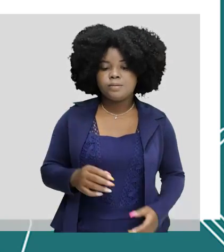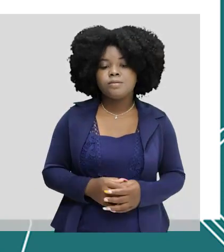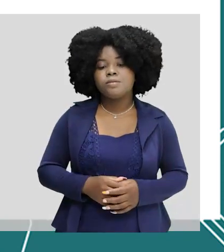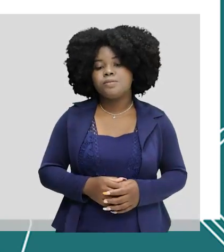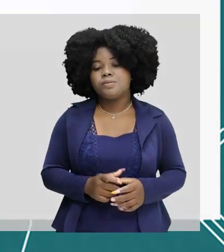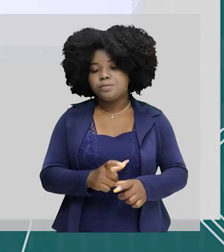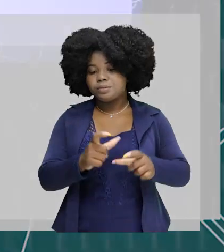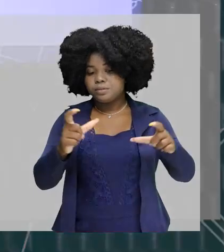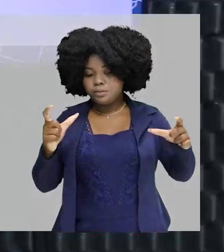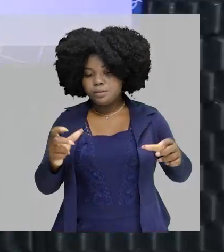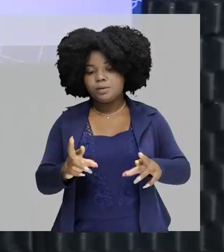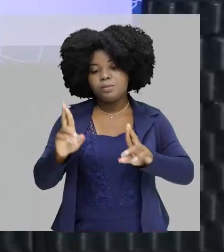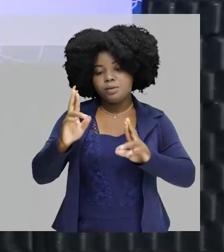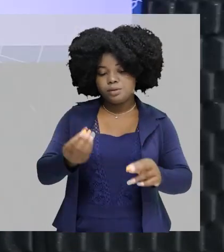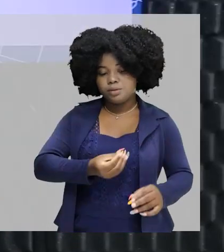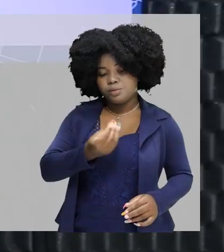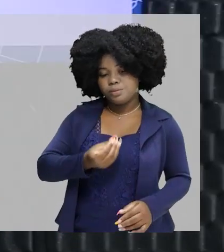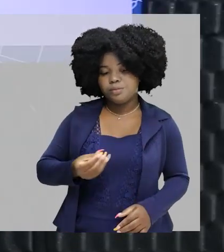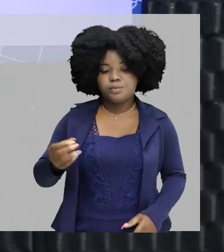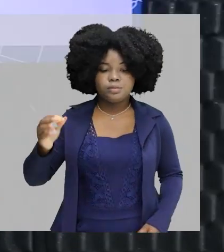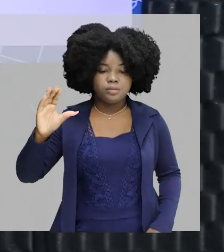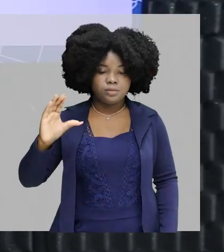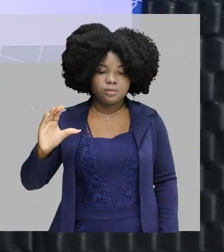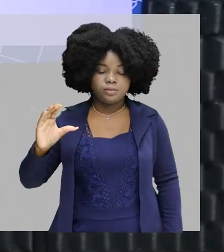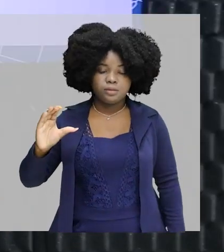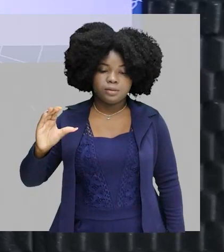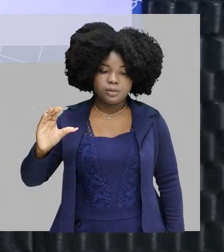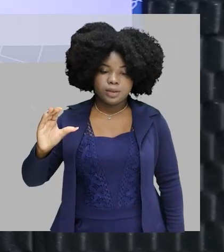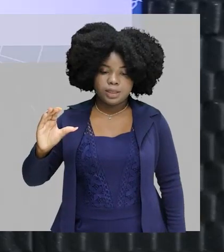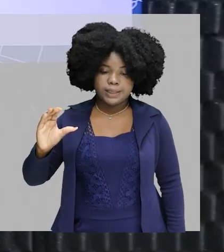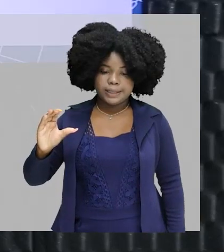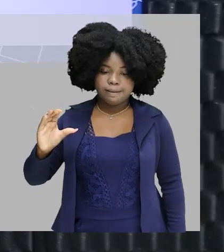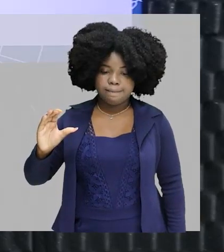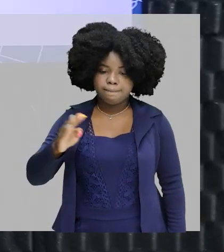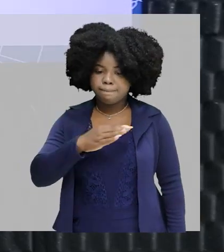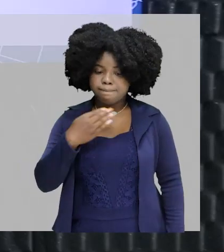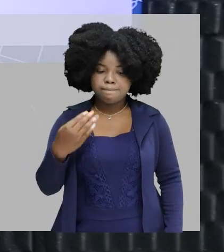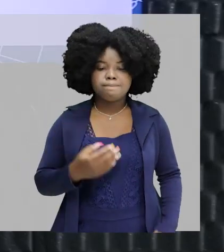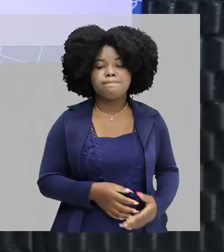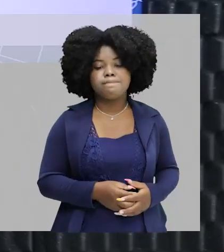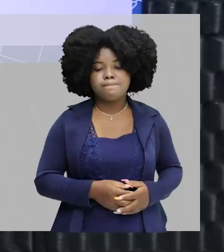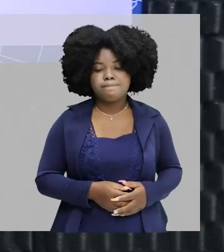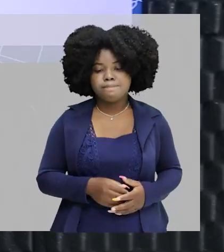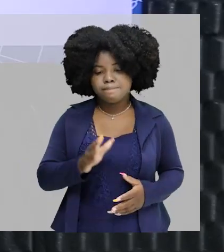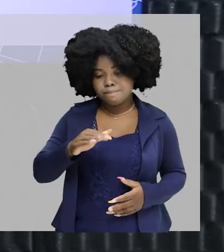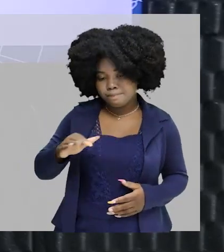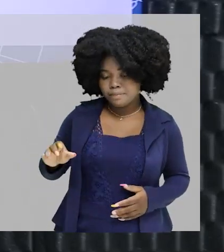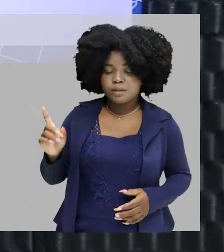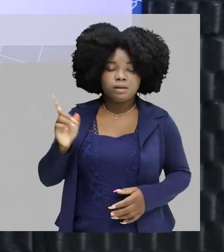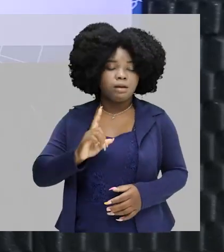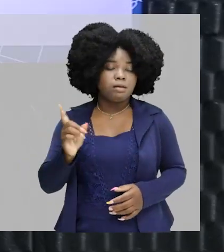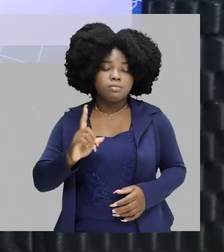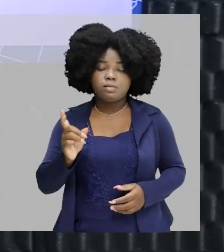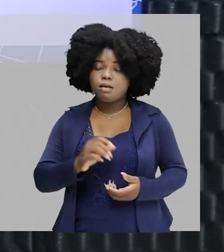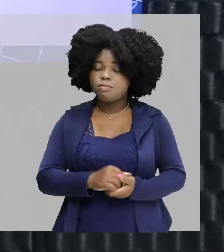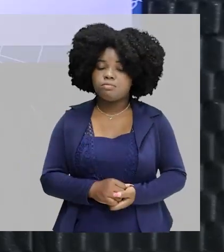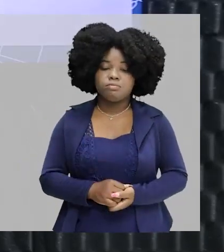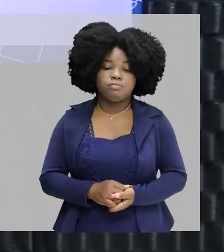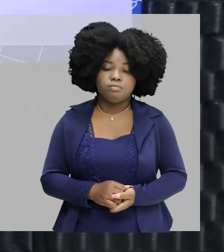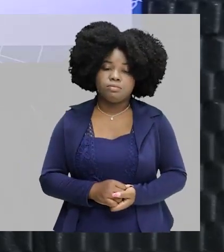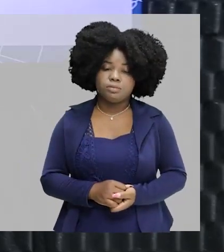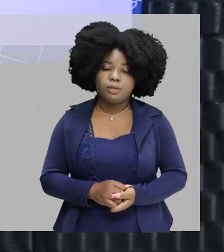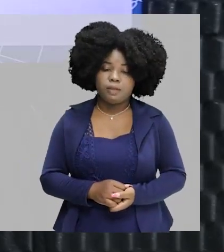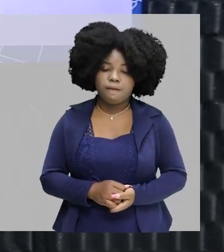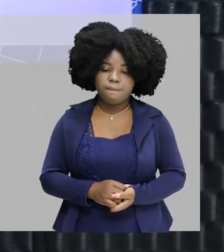nós já falamos sobre isso. Letra C, o aumento da mortalidade infantil? Não, galera, a mortalidade infantil vem caindo no Brasil com a